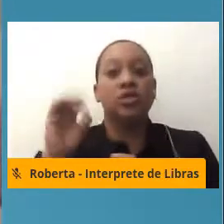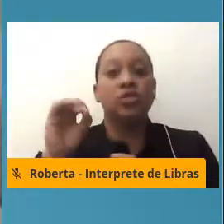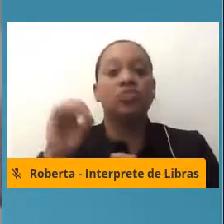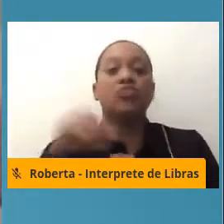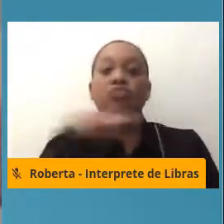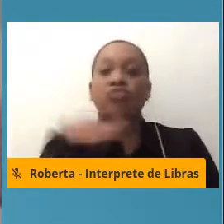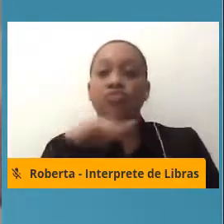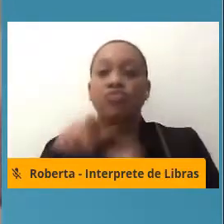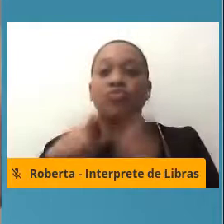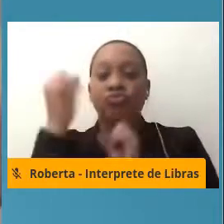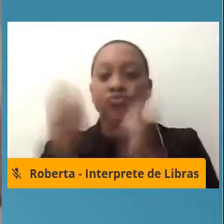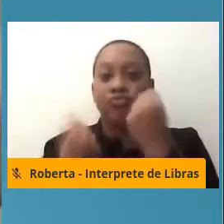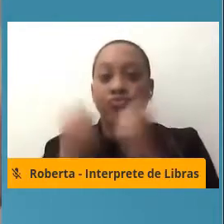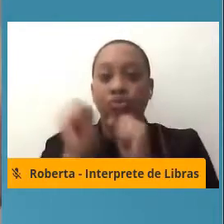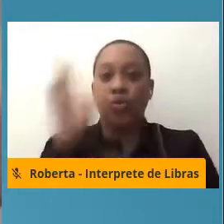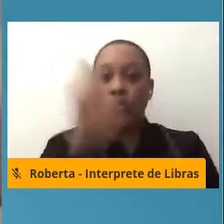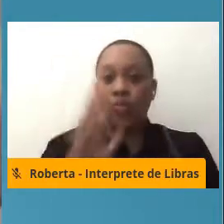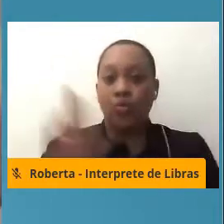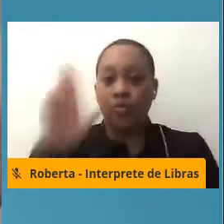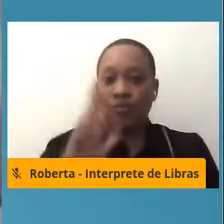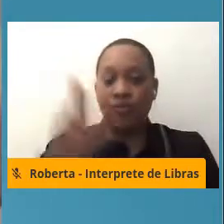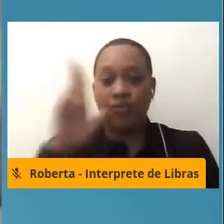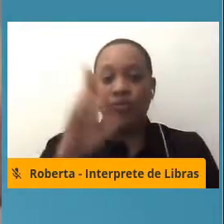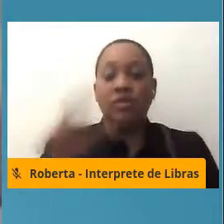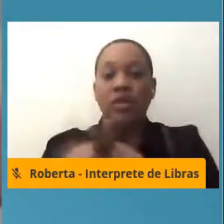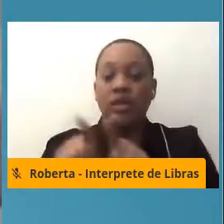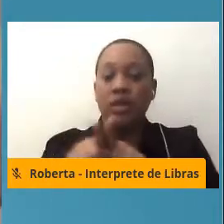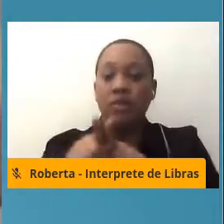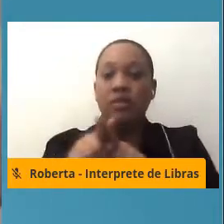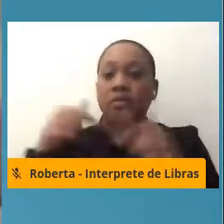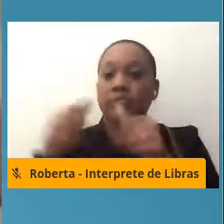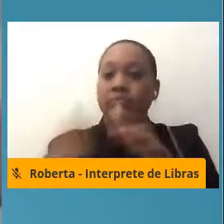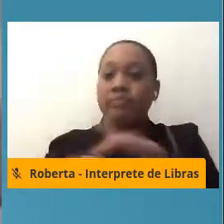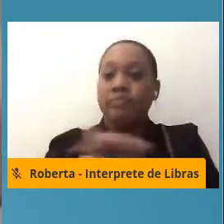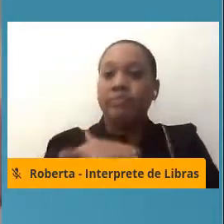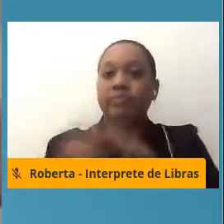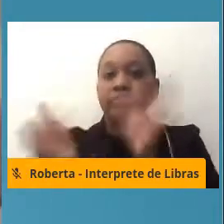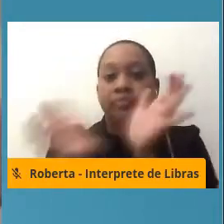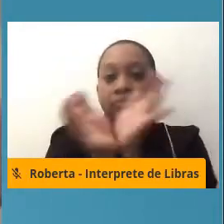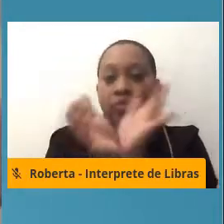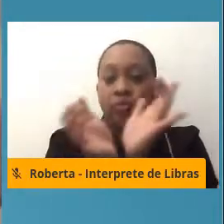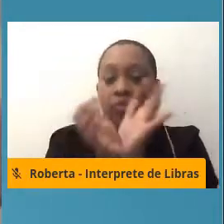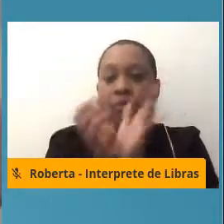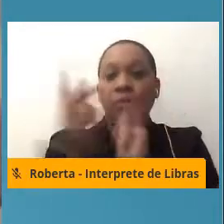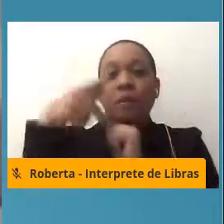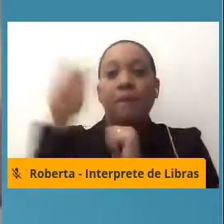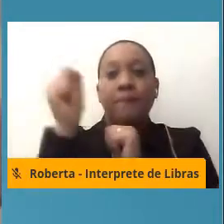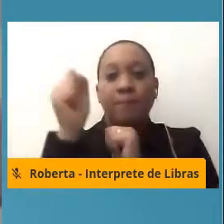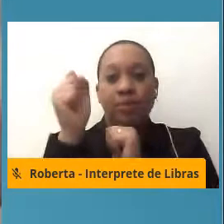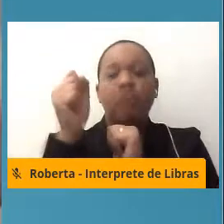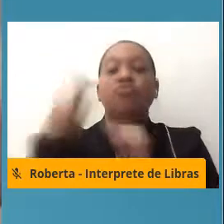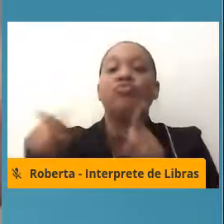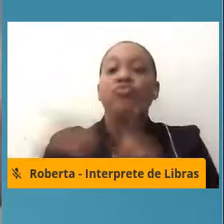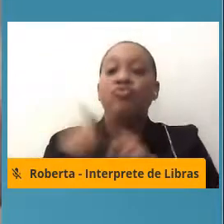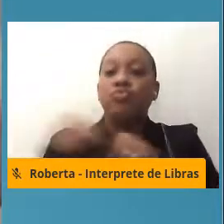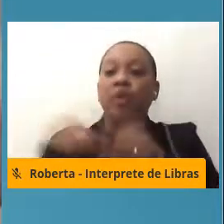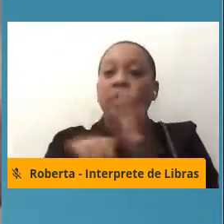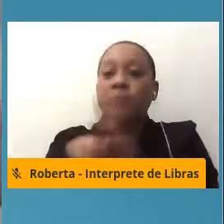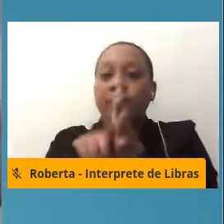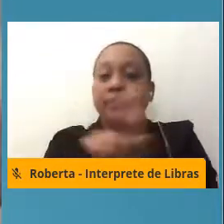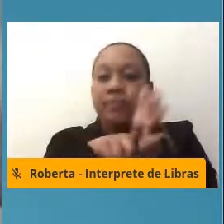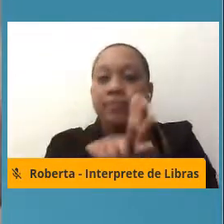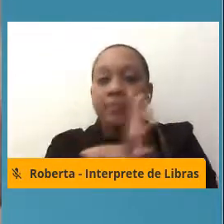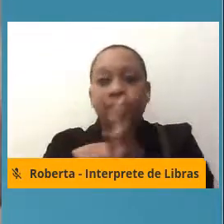da UFAL e é membro do programa de pós-graduação em Física da mesma universidade. É pesquisador atuante nas áreas de